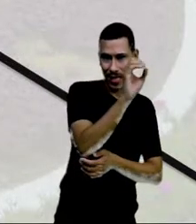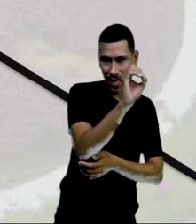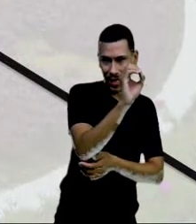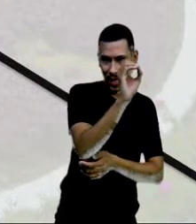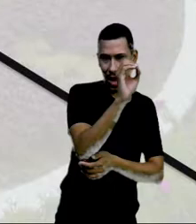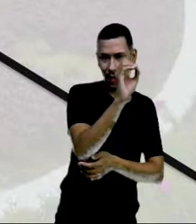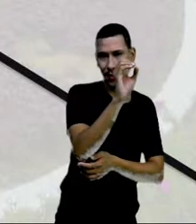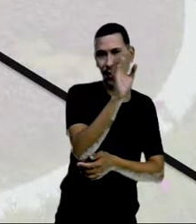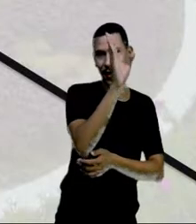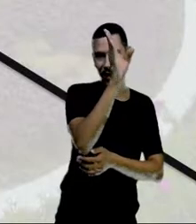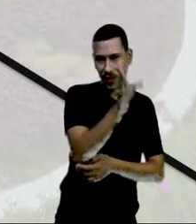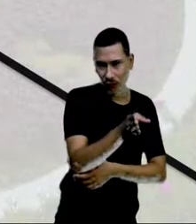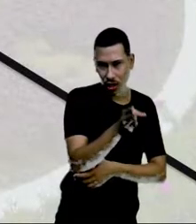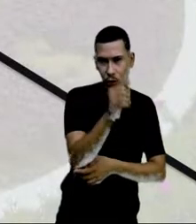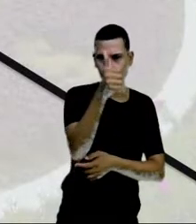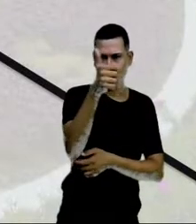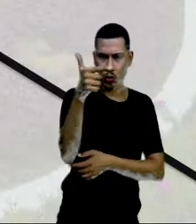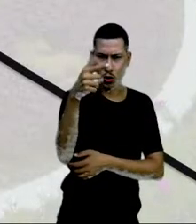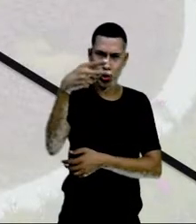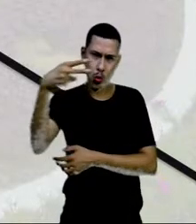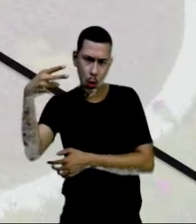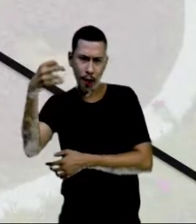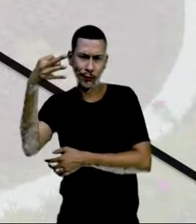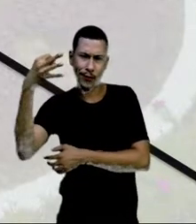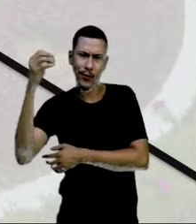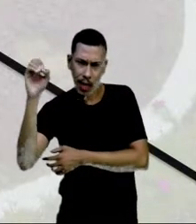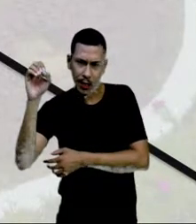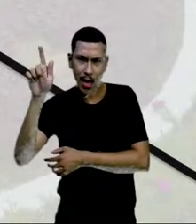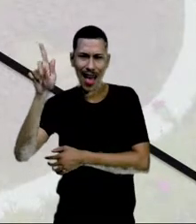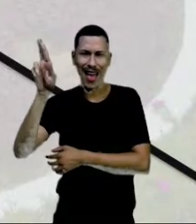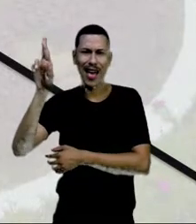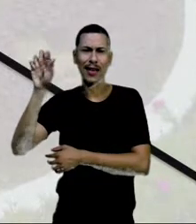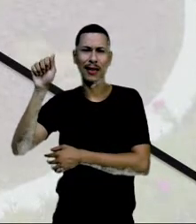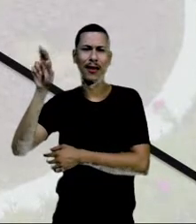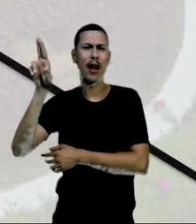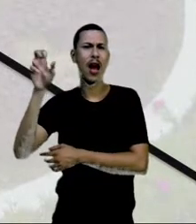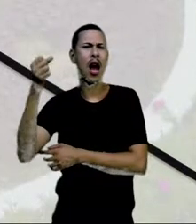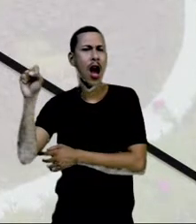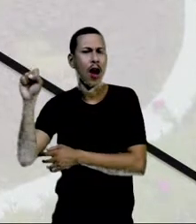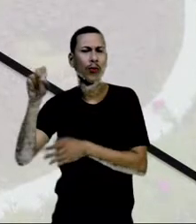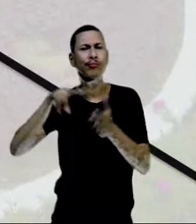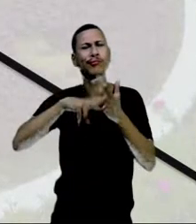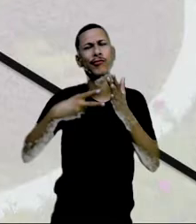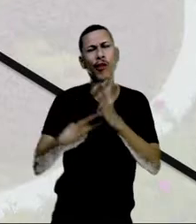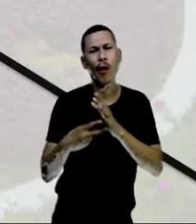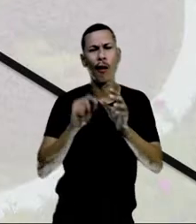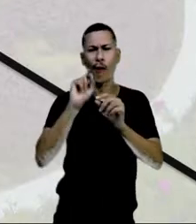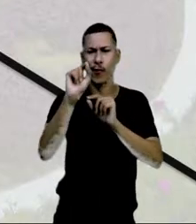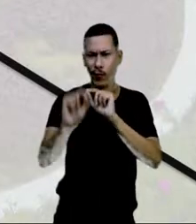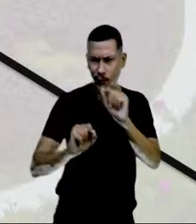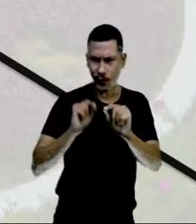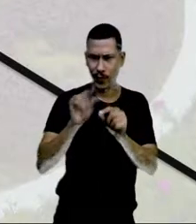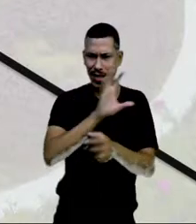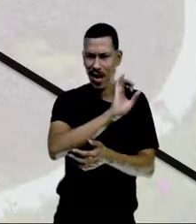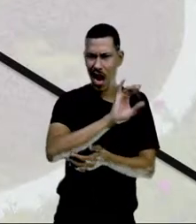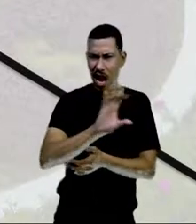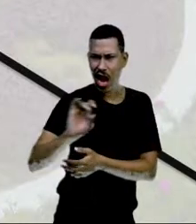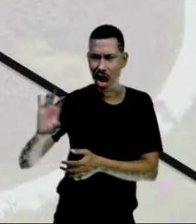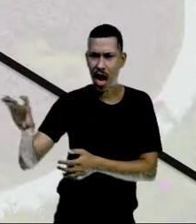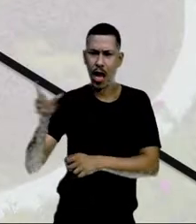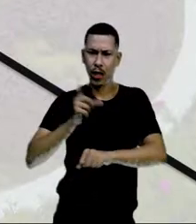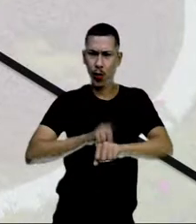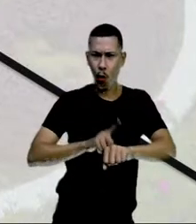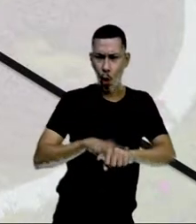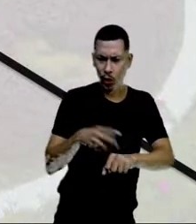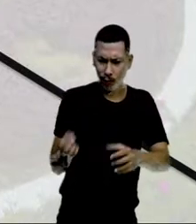ser exatamente igual a 30 graus. O que isso quer dizer? Quer dizer que cada diferença de hora que